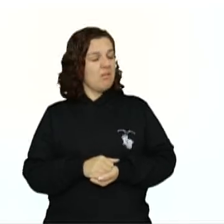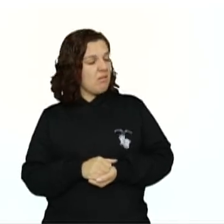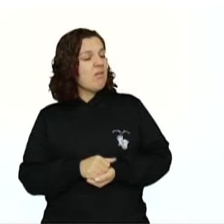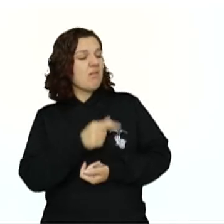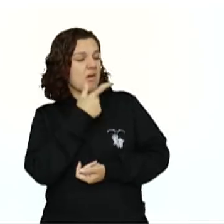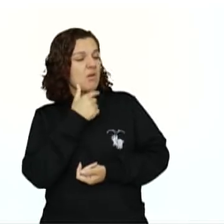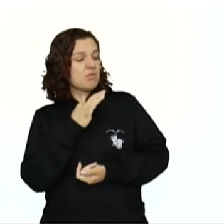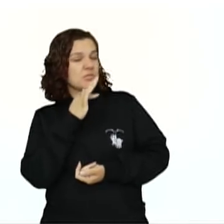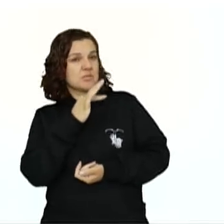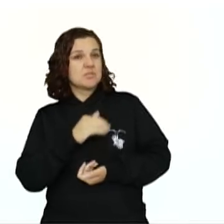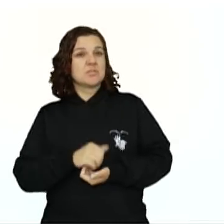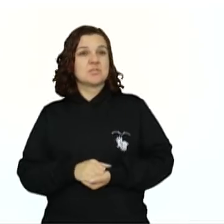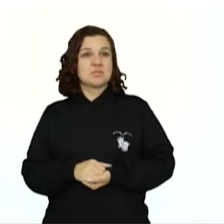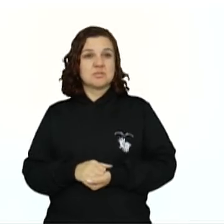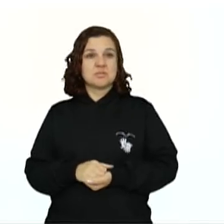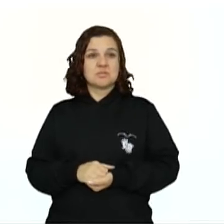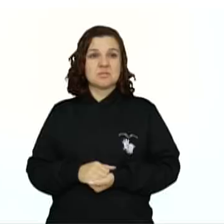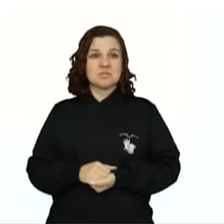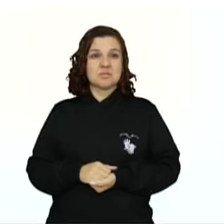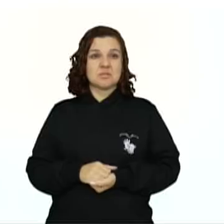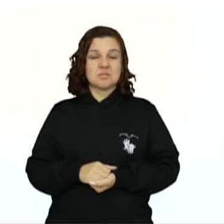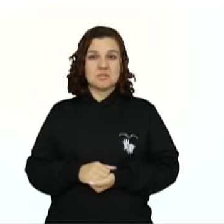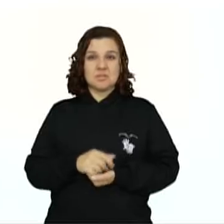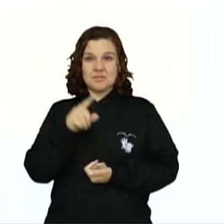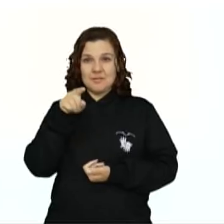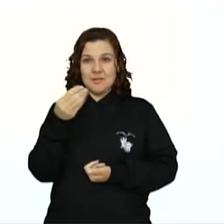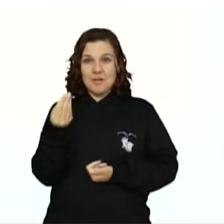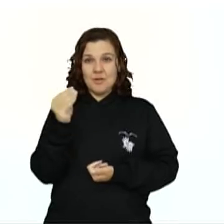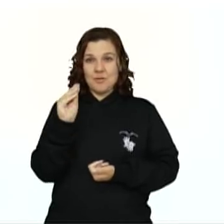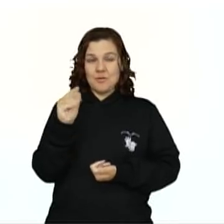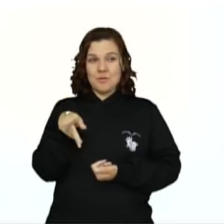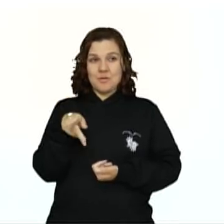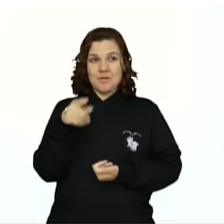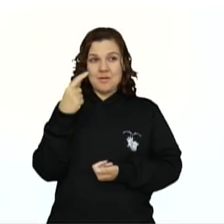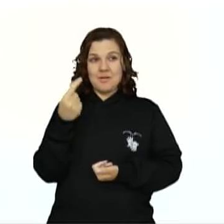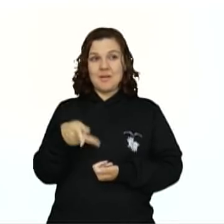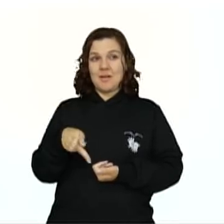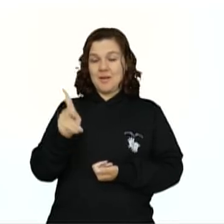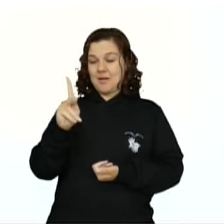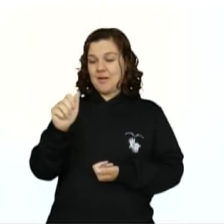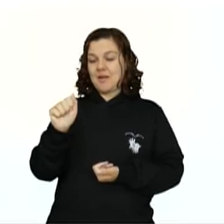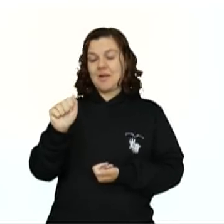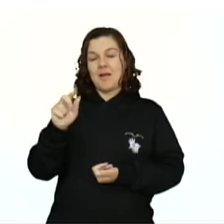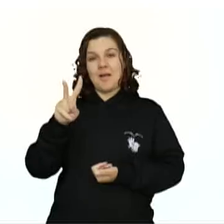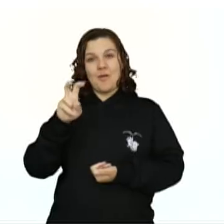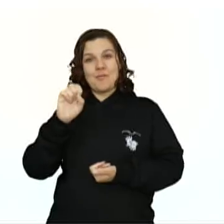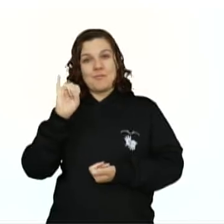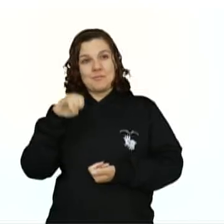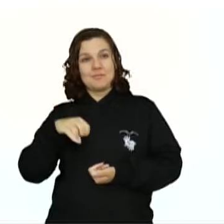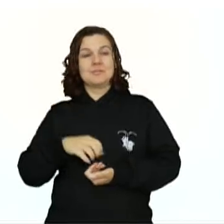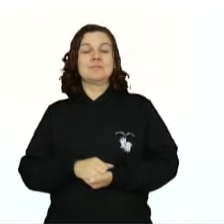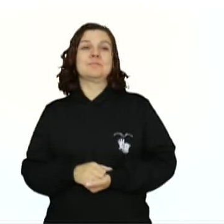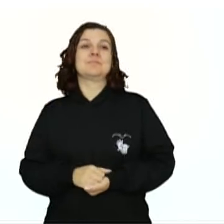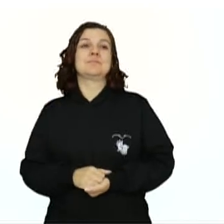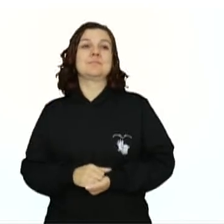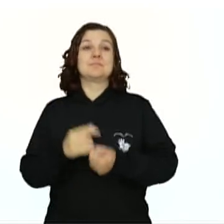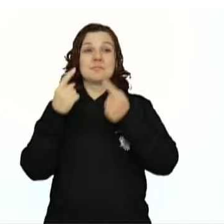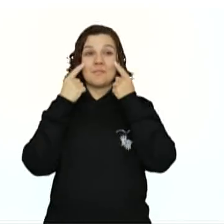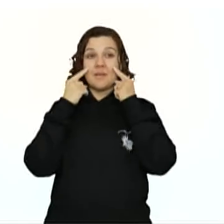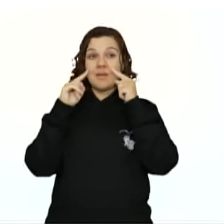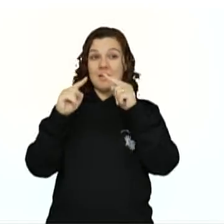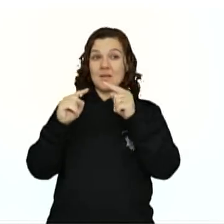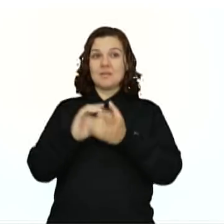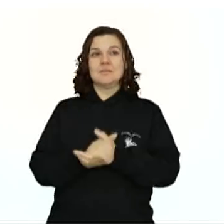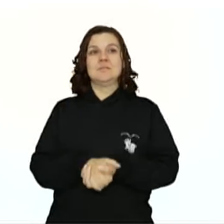do destino. Guardaram ali como que é o nome do menino lá que ele coloca? Garoto do destino. É